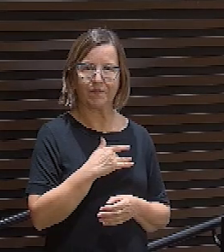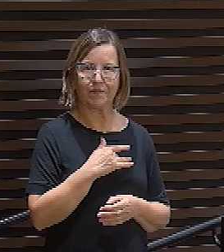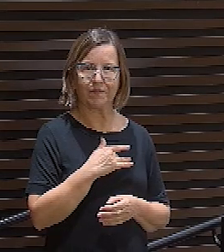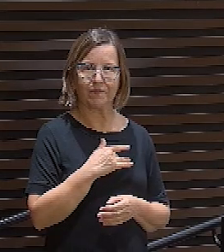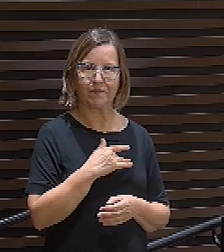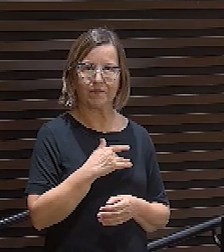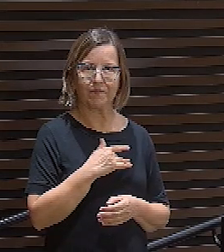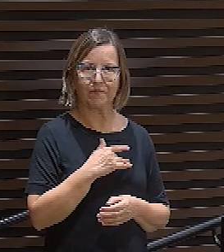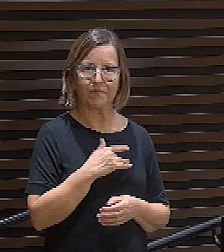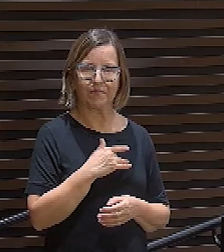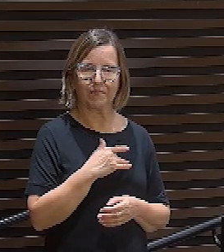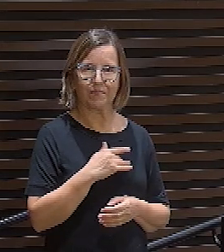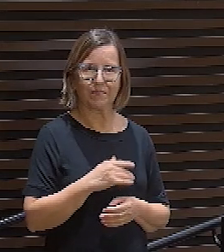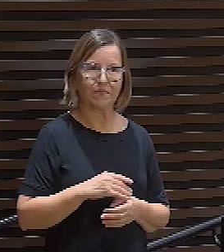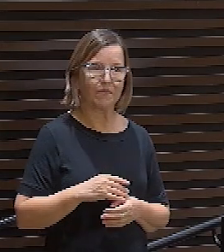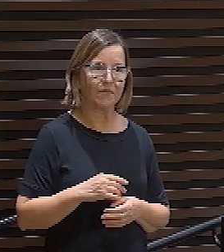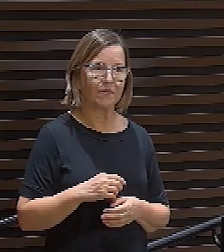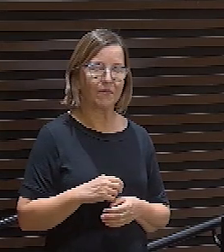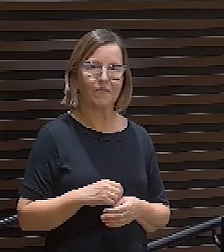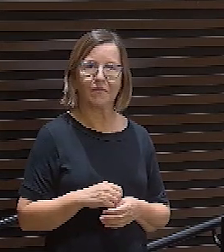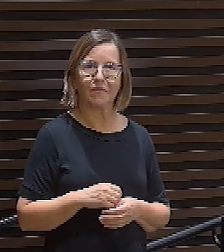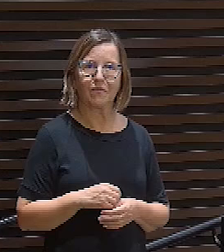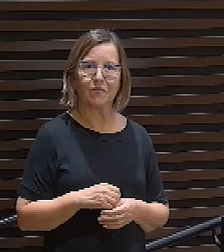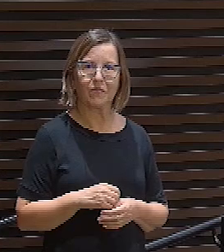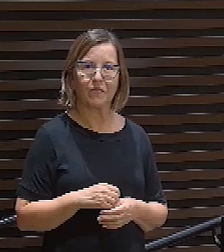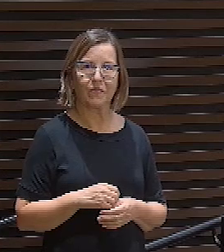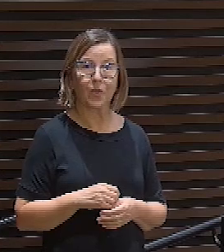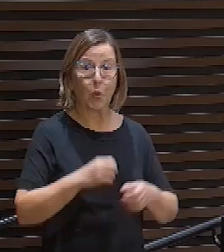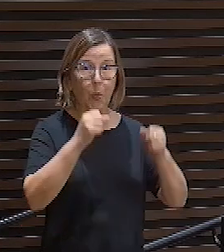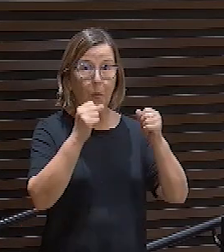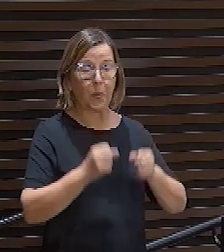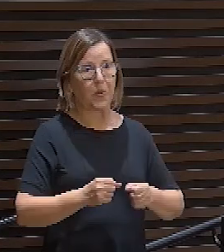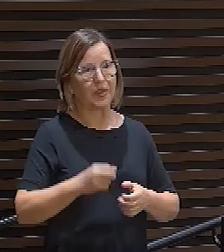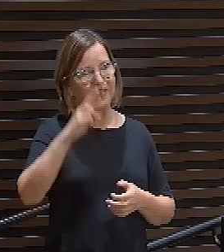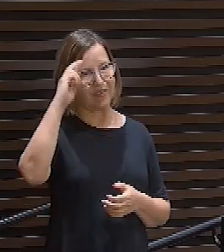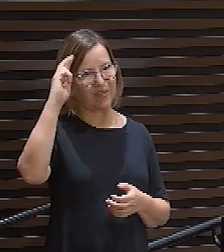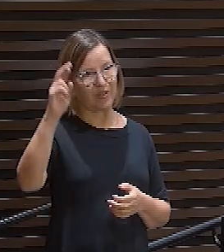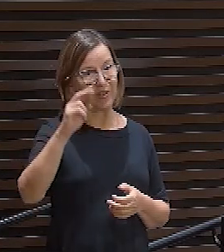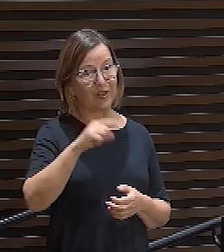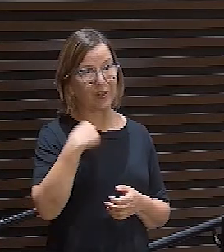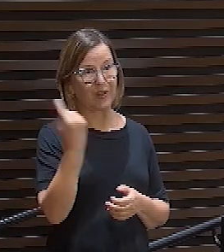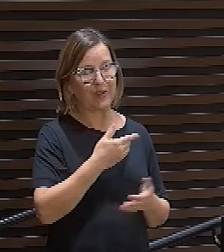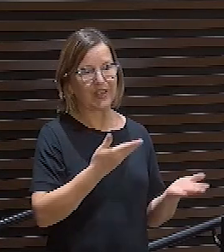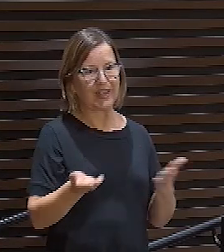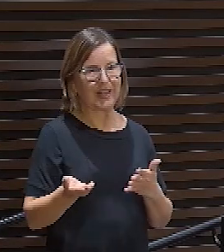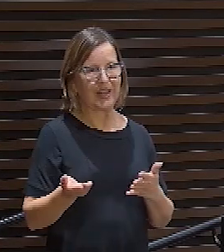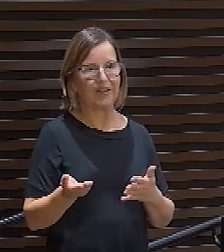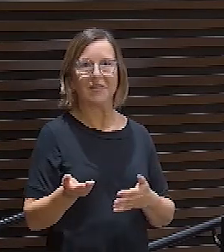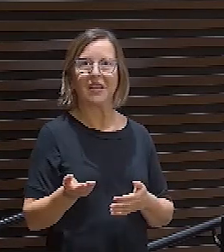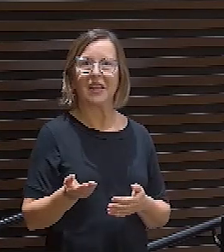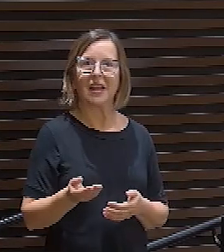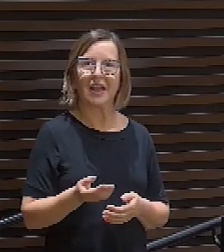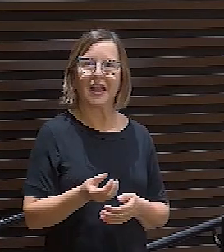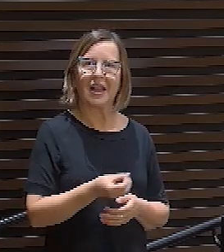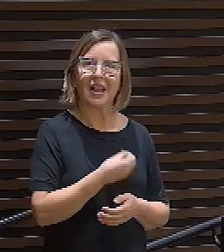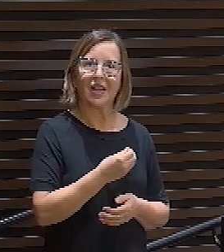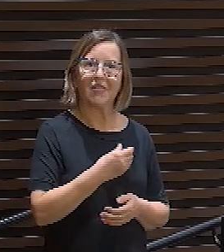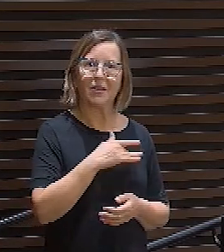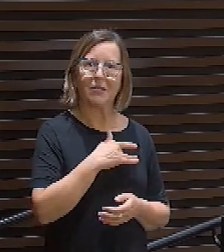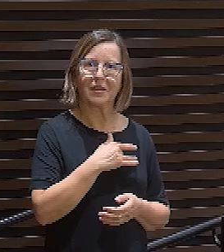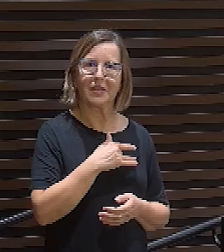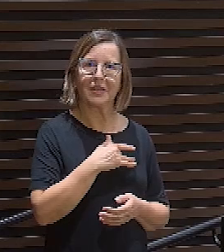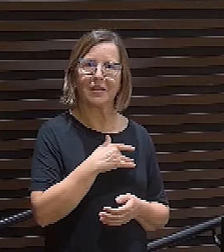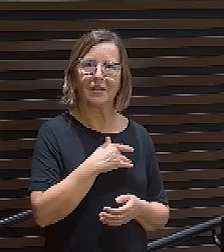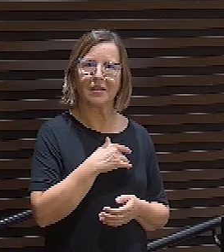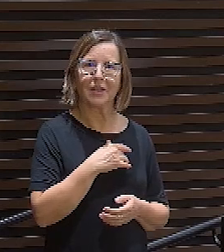O divino poder dele nos doa o que nos leva à vida e à piedade, pelo conhecimento completo daquele